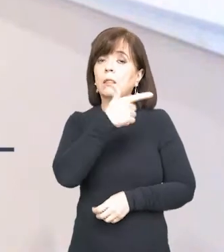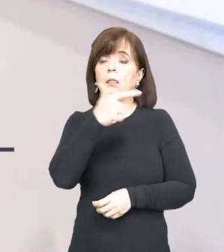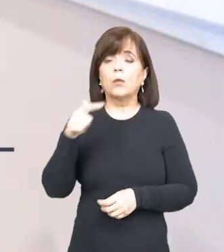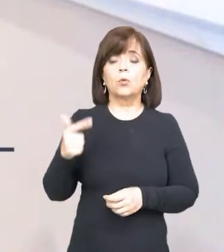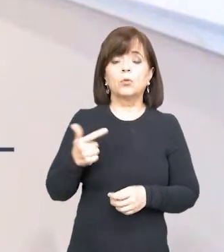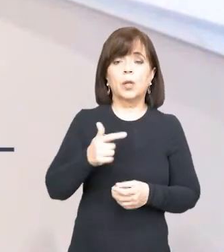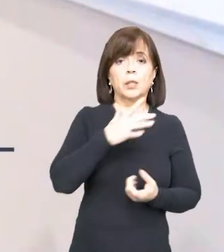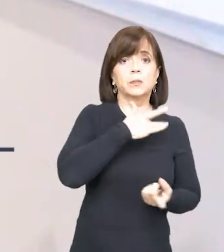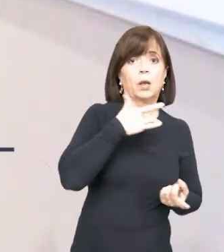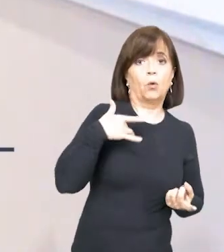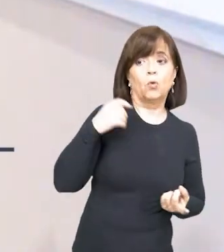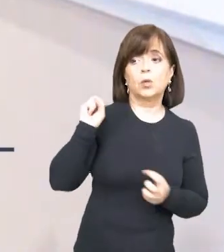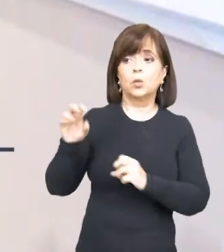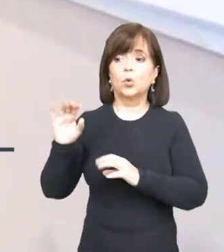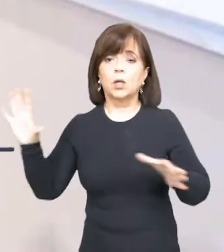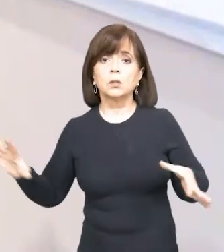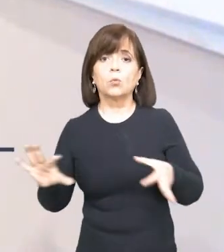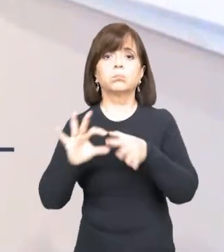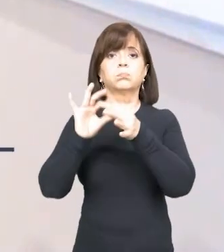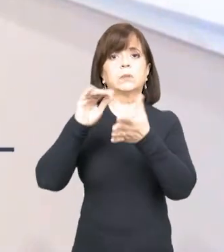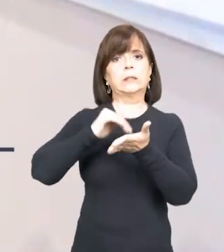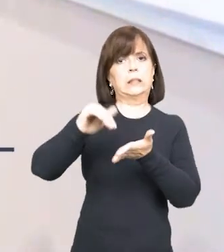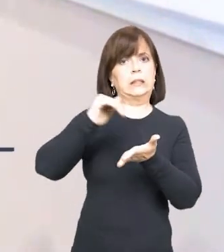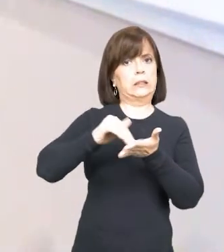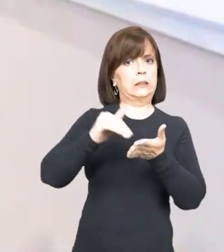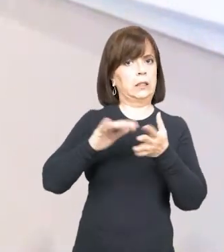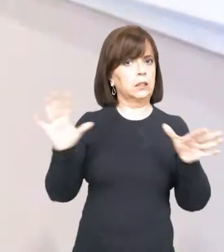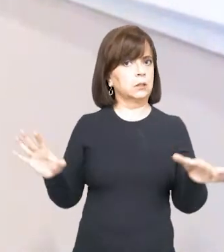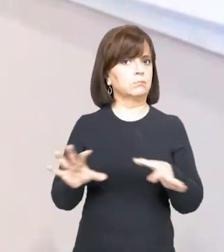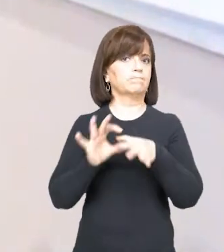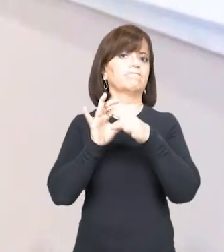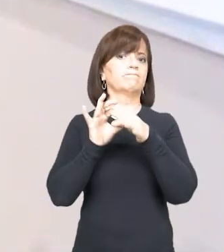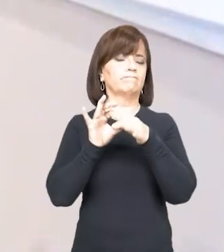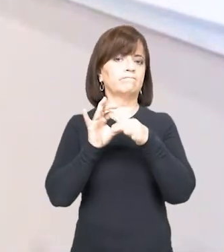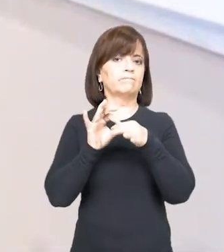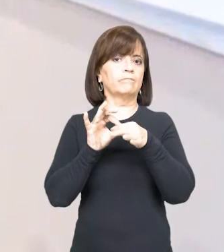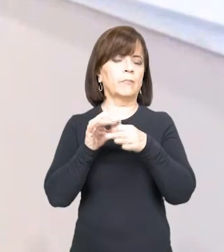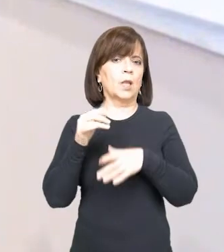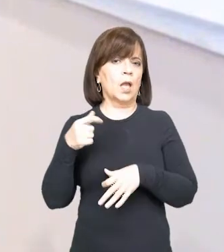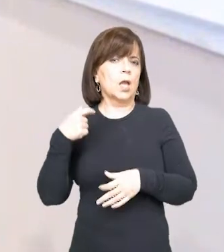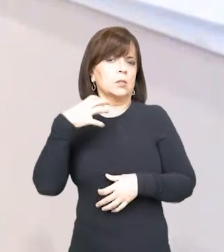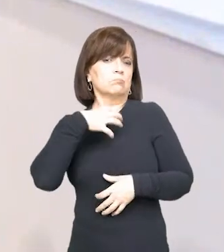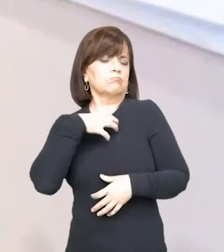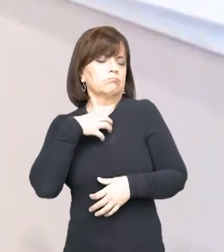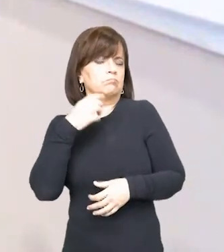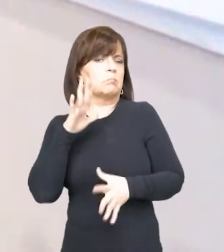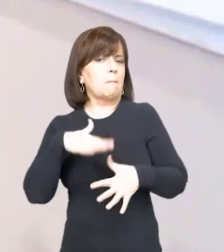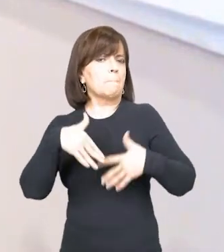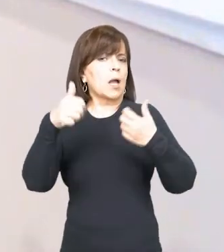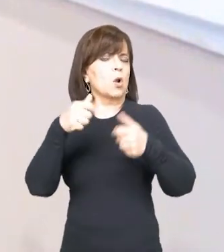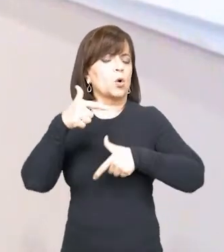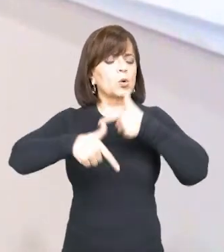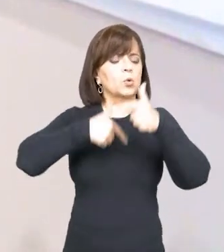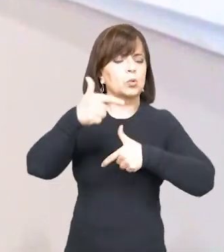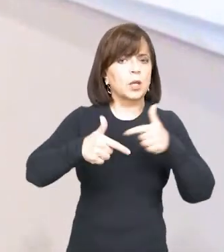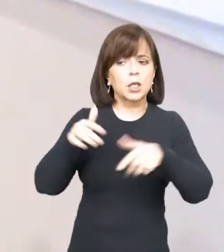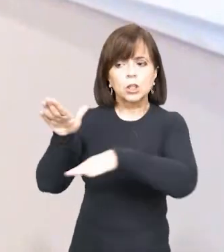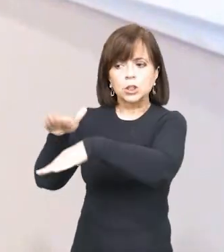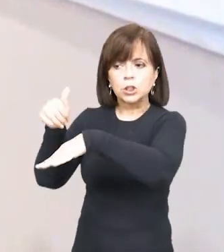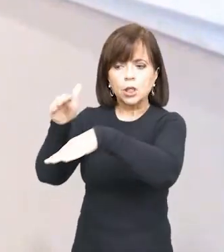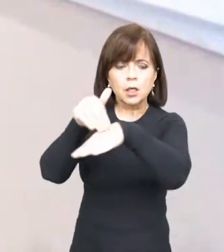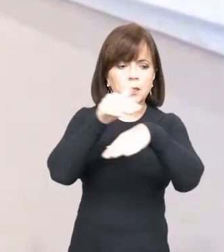secretarias juntas. Então, a gente achou que seria a melhor maneira, né, de atuar, a gente chamar os colegas